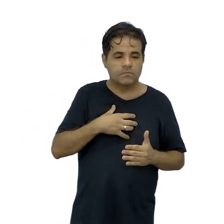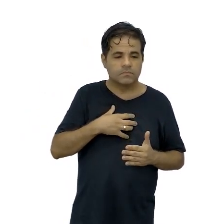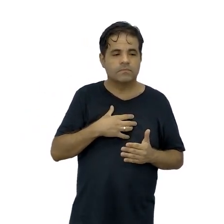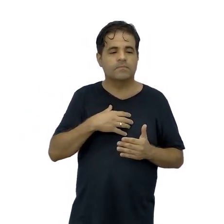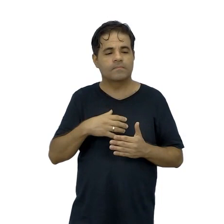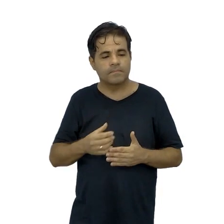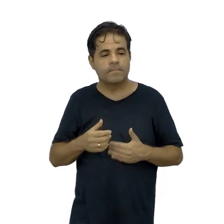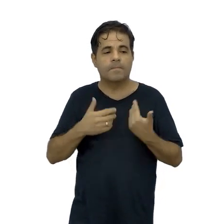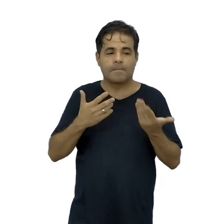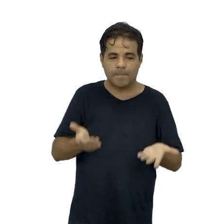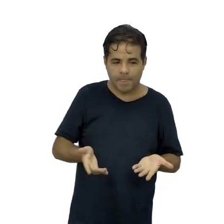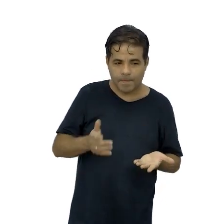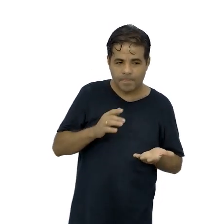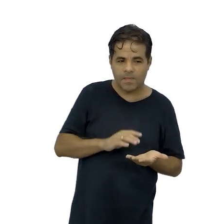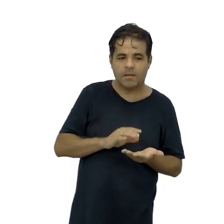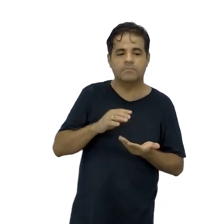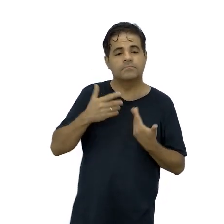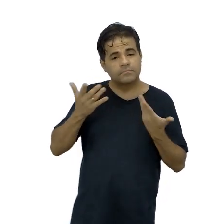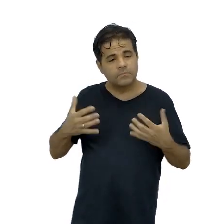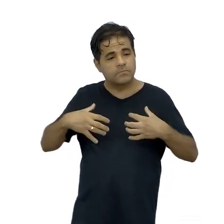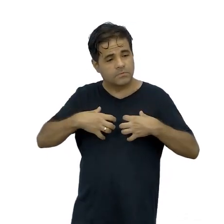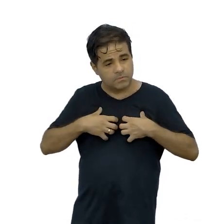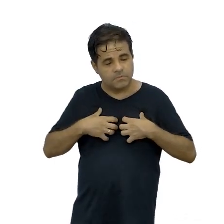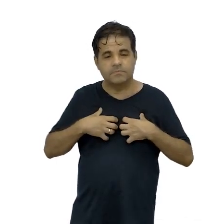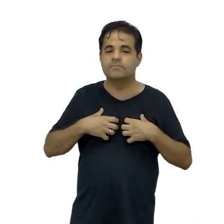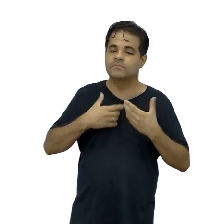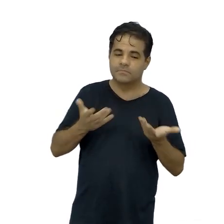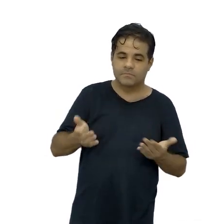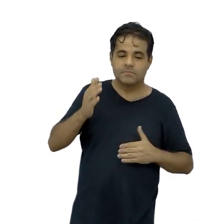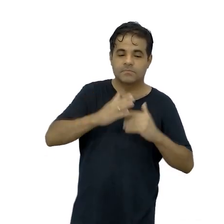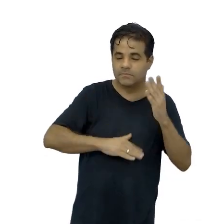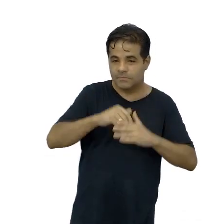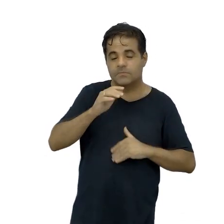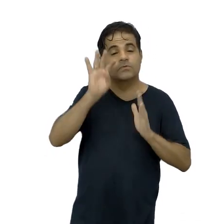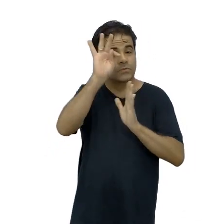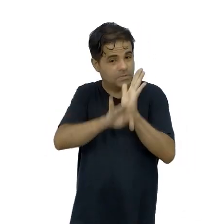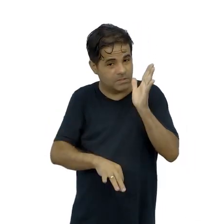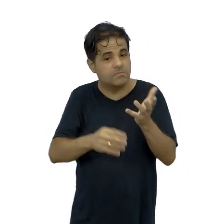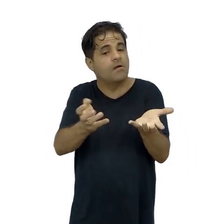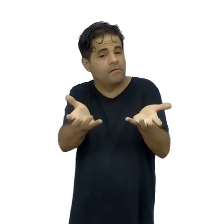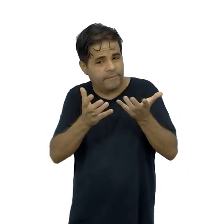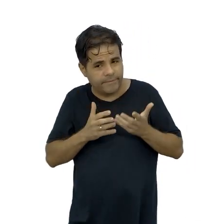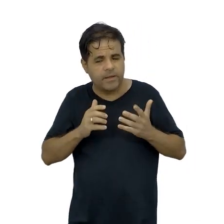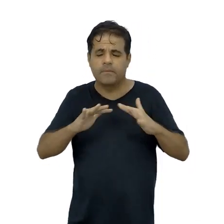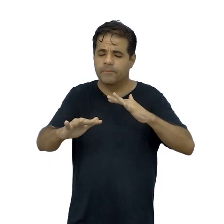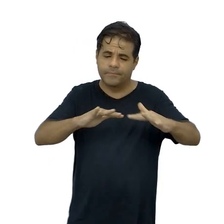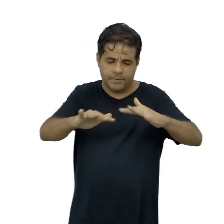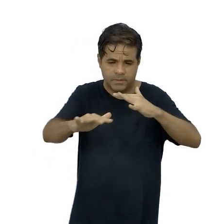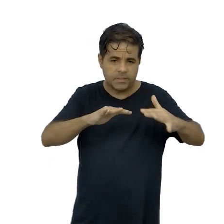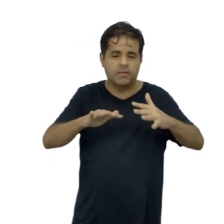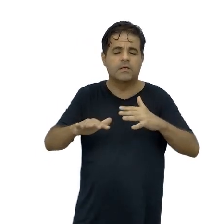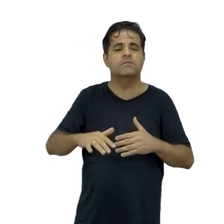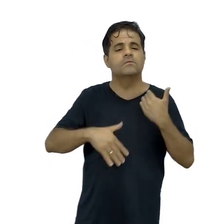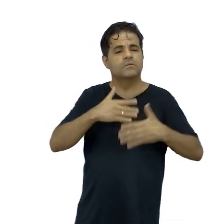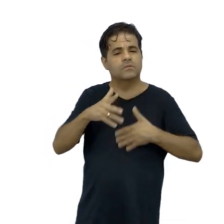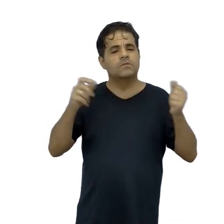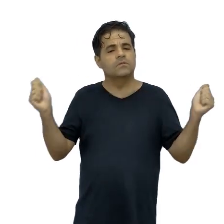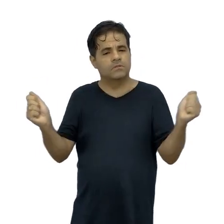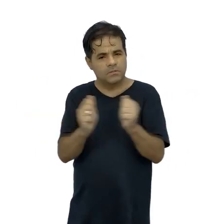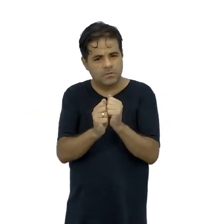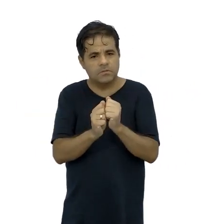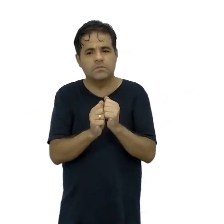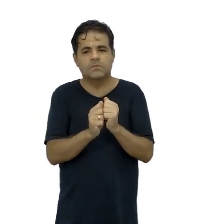somente por meio de elementos linguísticos e na forma composicional do texto, mas requer a mobilização de um vasto